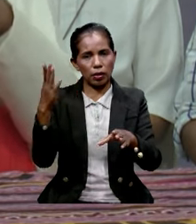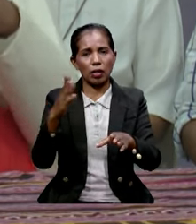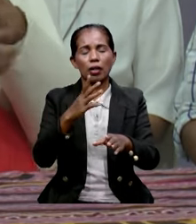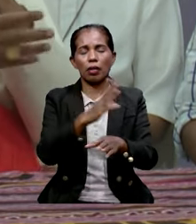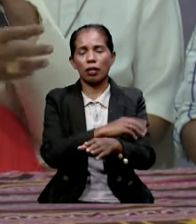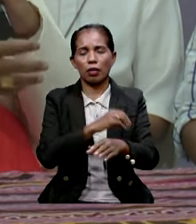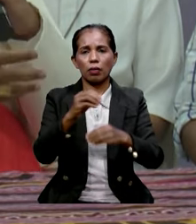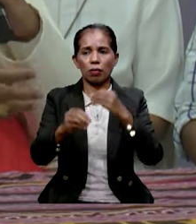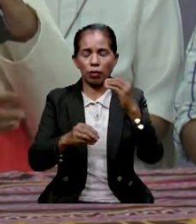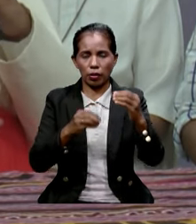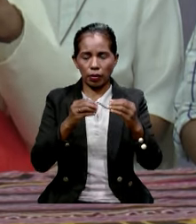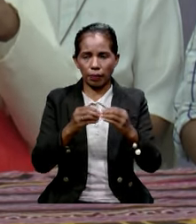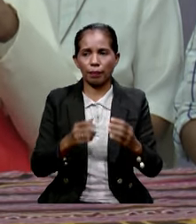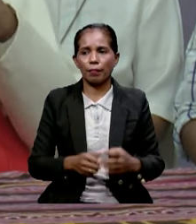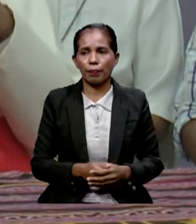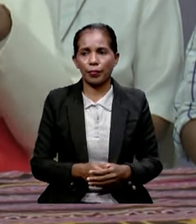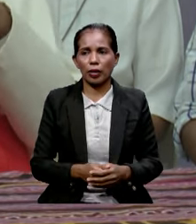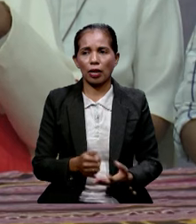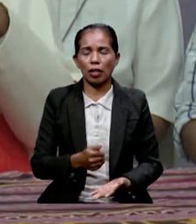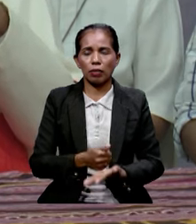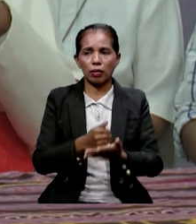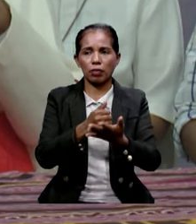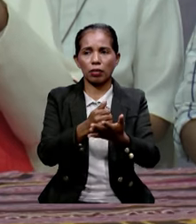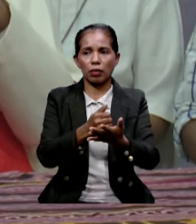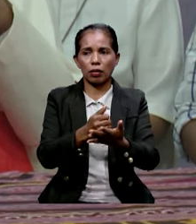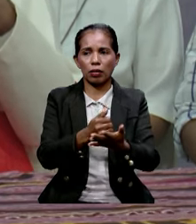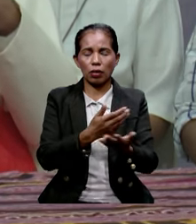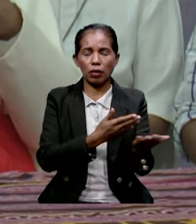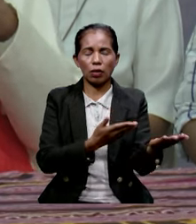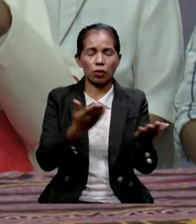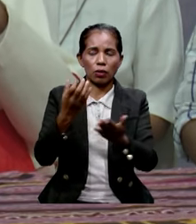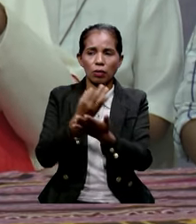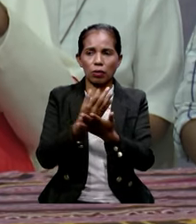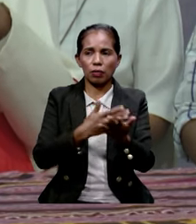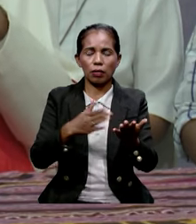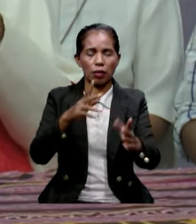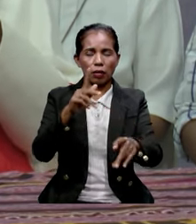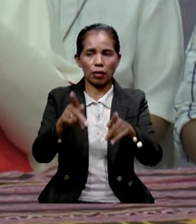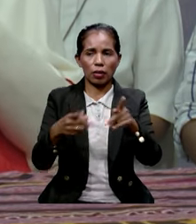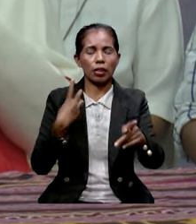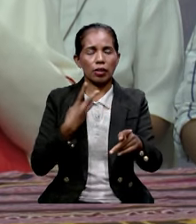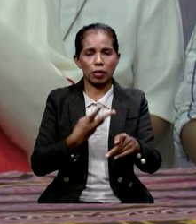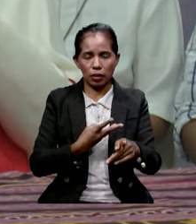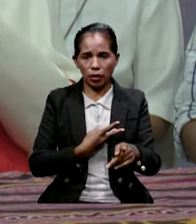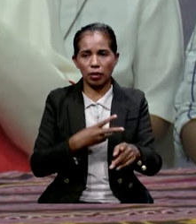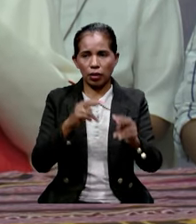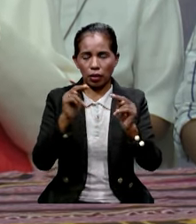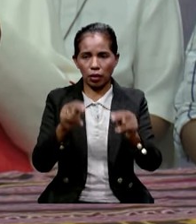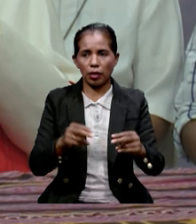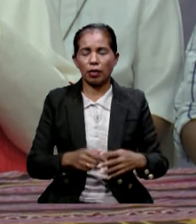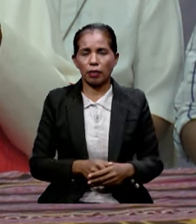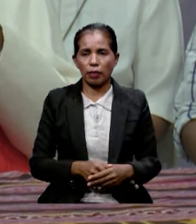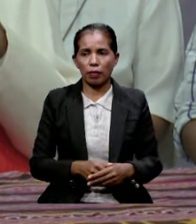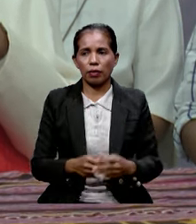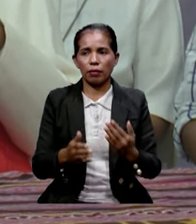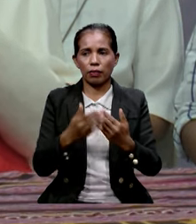Facilio, quando a palha madre se quer, facilio, está só sabe. A rua só vai ali, só sabe, vai, fogo, já quer, mas vem, ainda nela. Ainda é